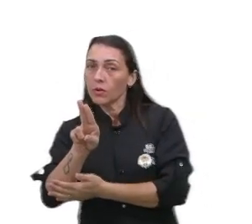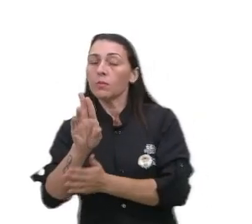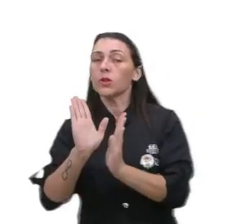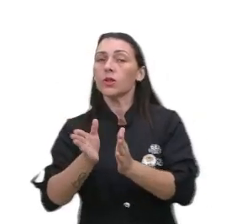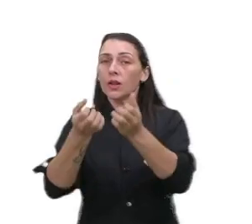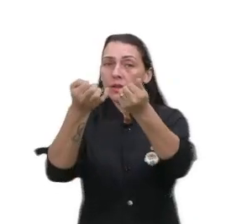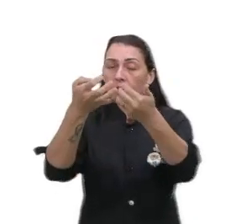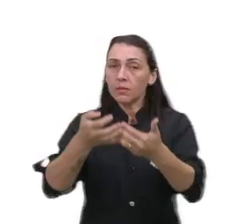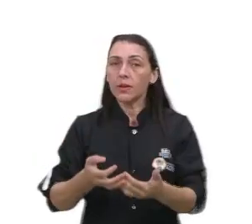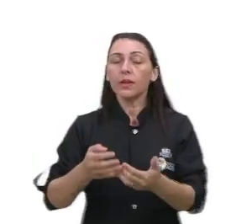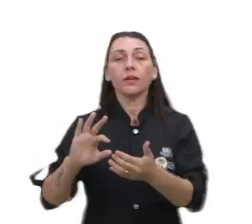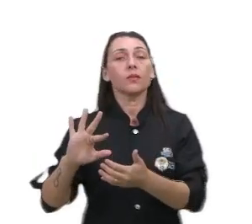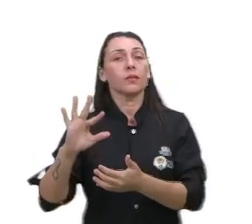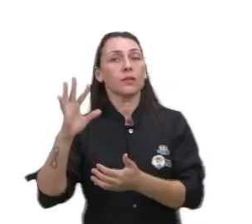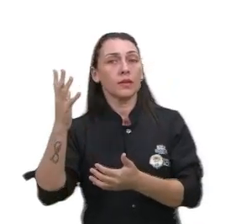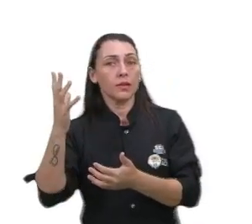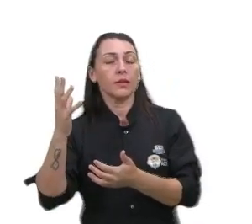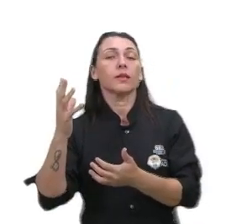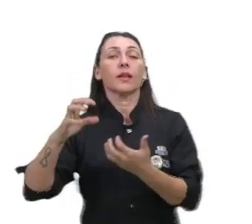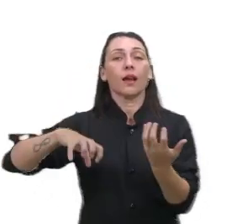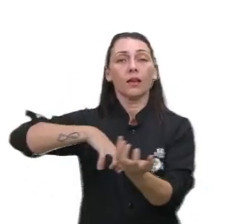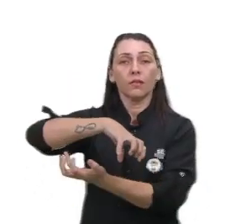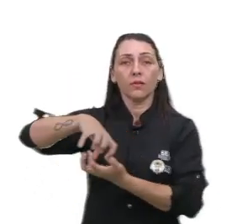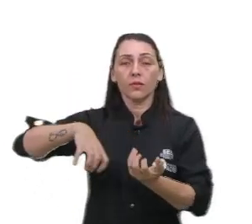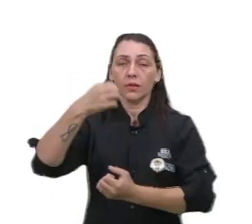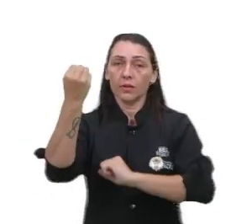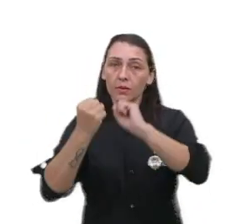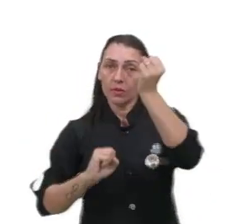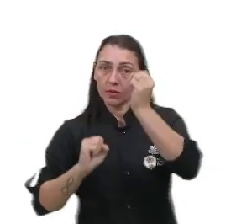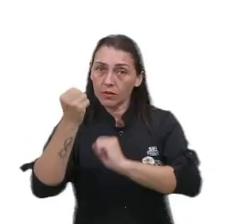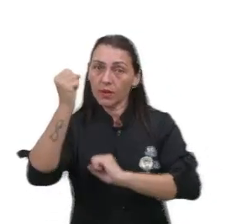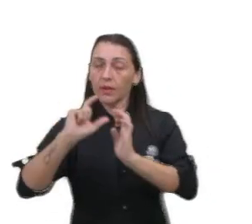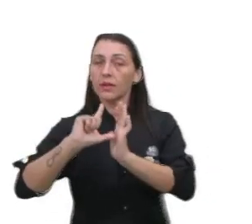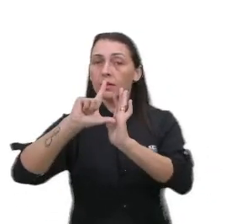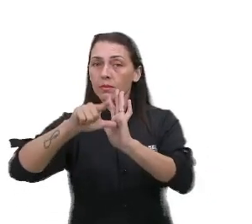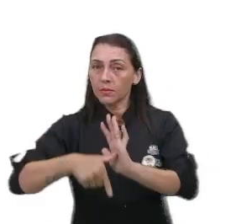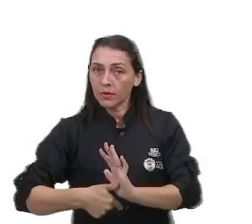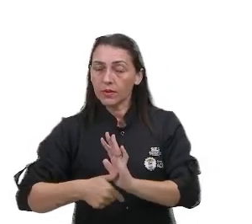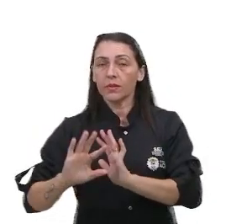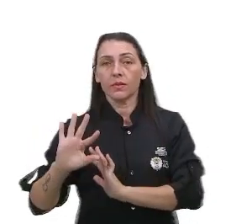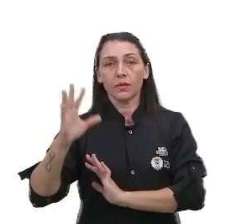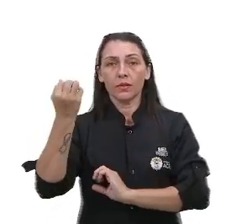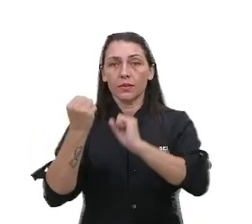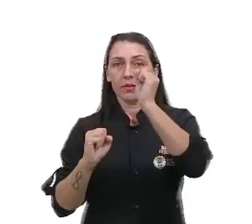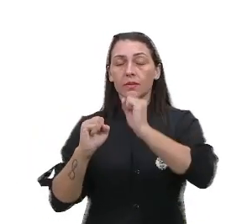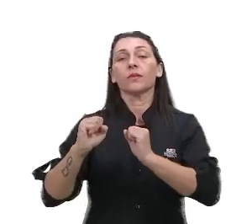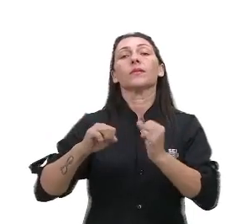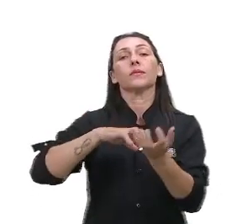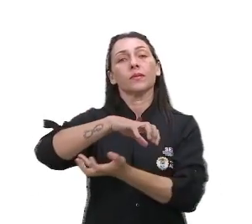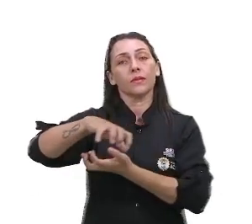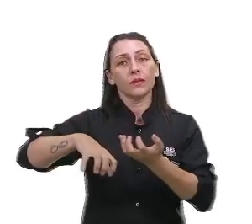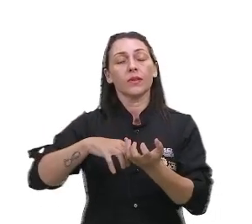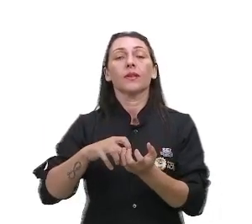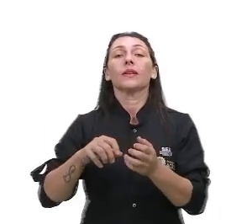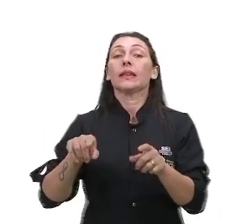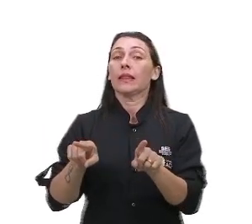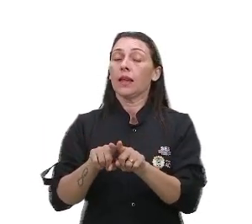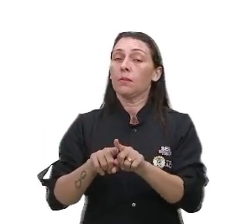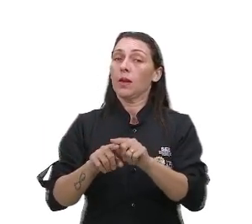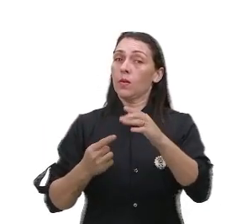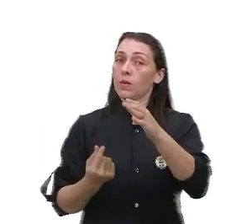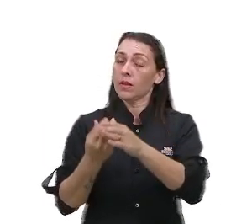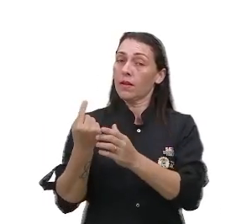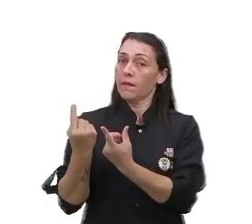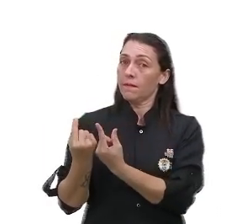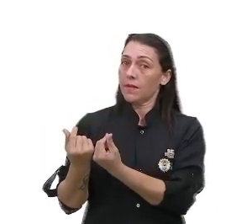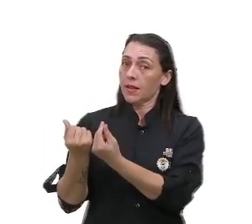a fase que ocorreu durante a Revolução Industrial, aliás, após a Revolução Industrial. O capitalismo financeiro, conhecido